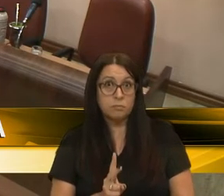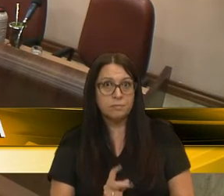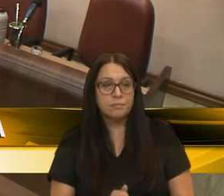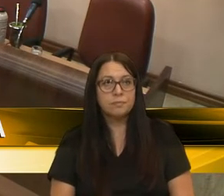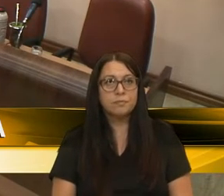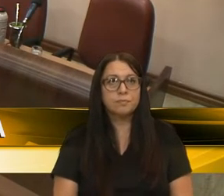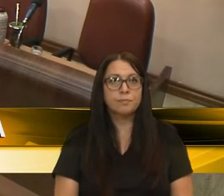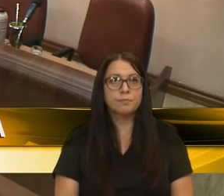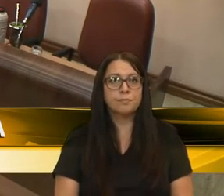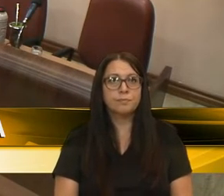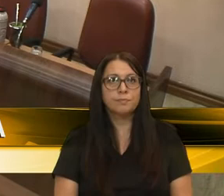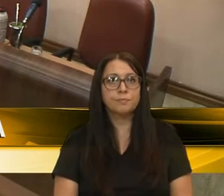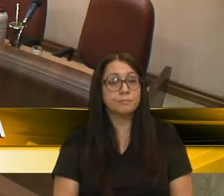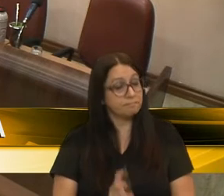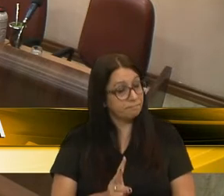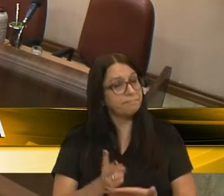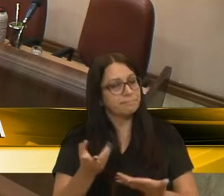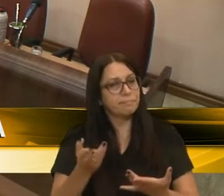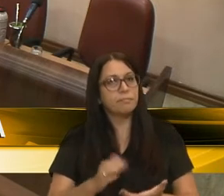Sigamos.